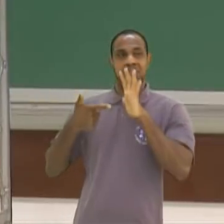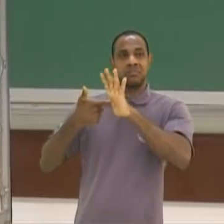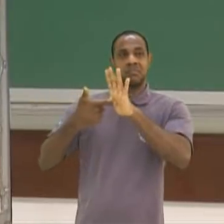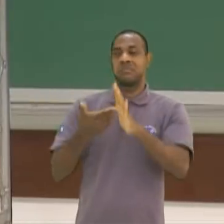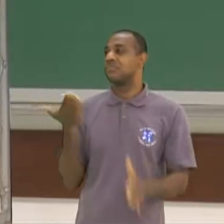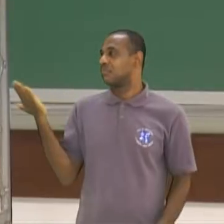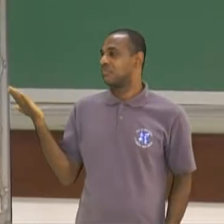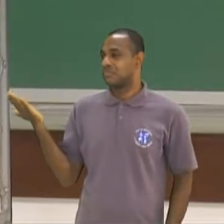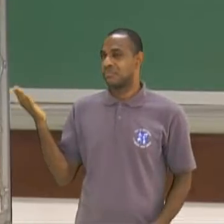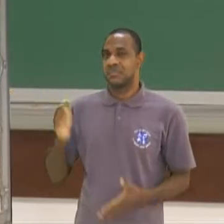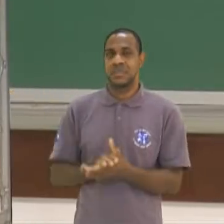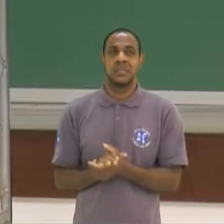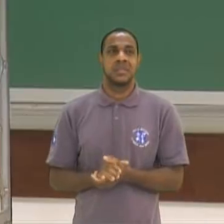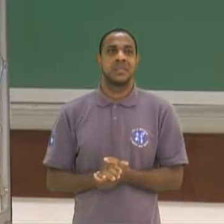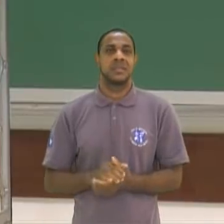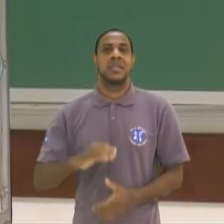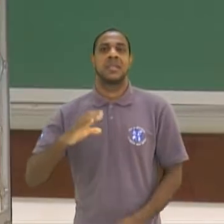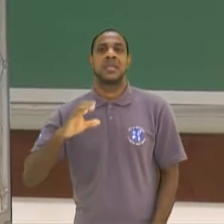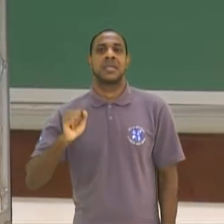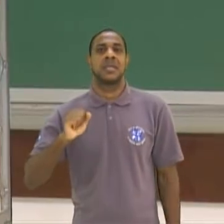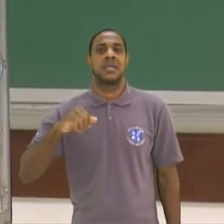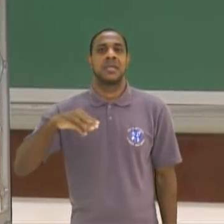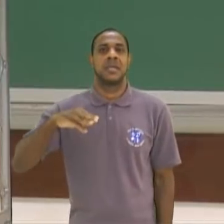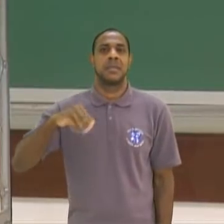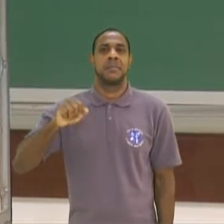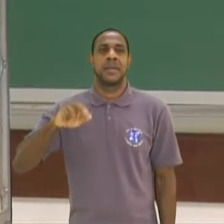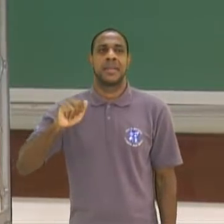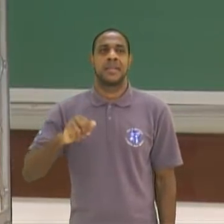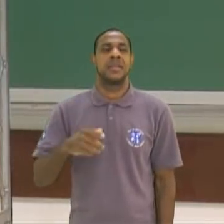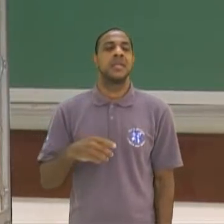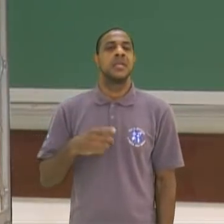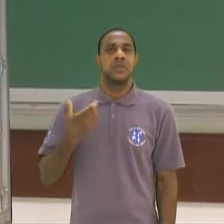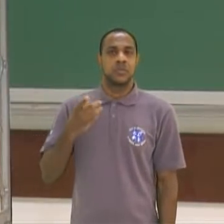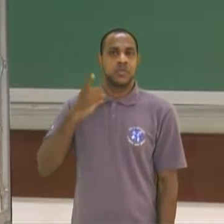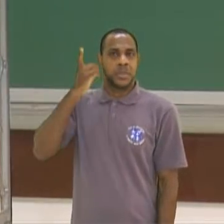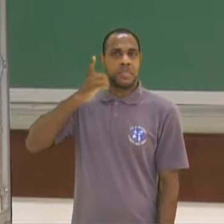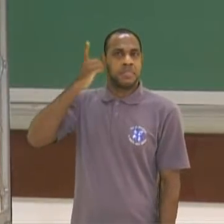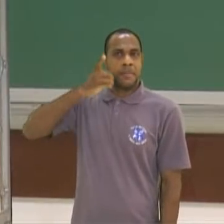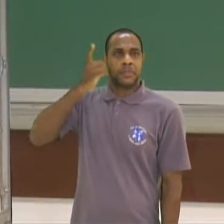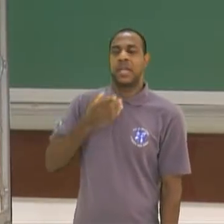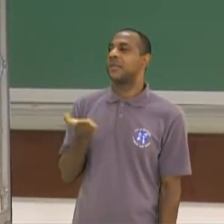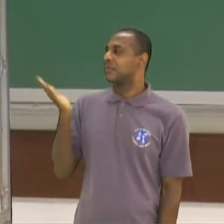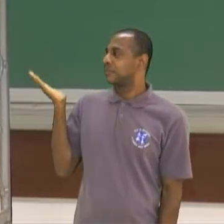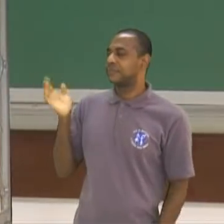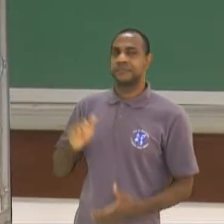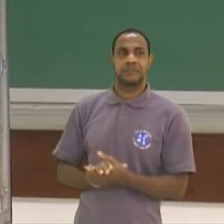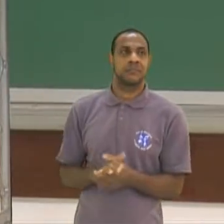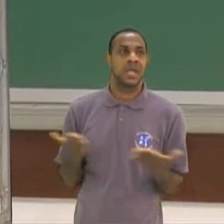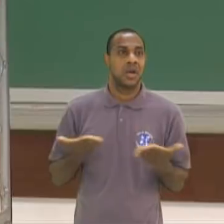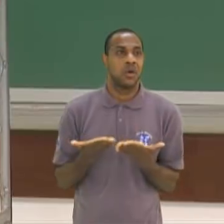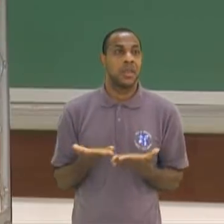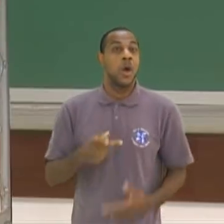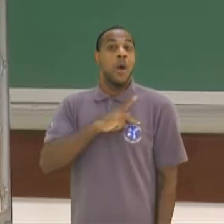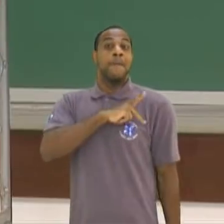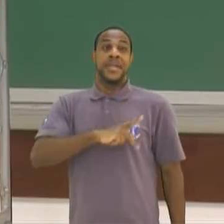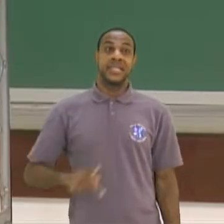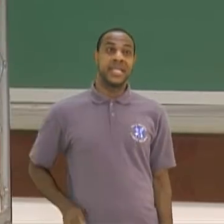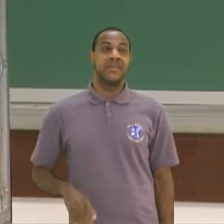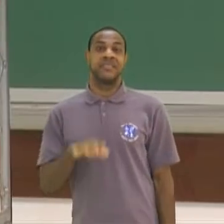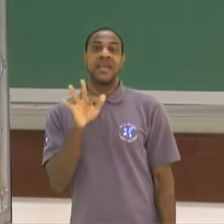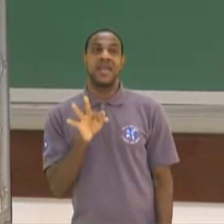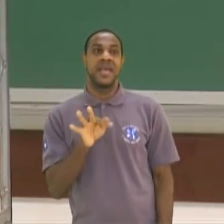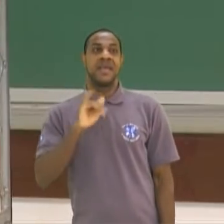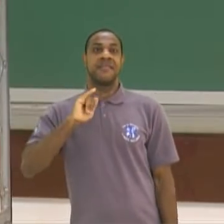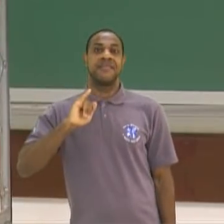da Câmara dos Deputados em 2018. Vamos falar então sobre Figueiredo e depois a gente entra na parte